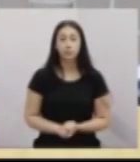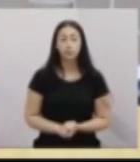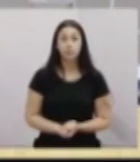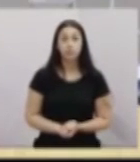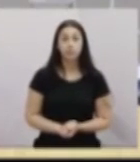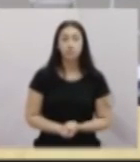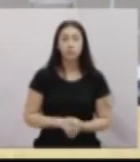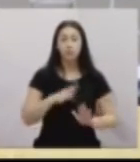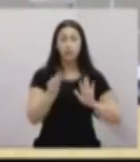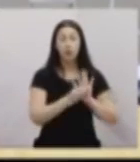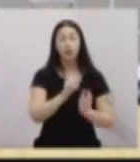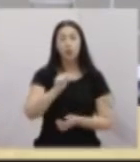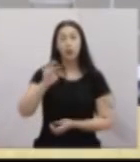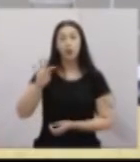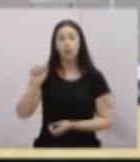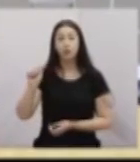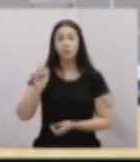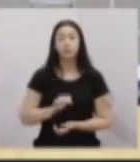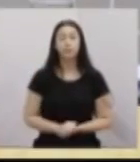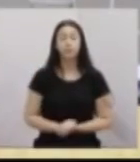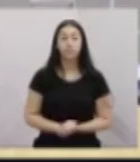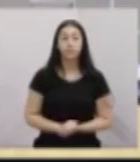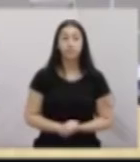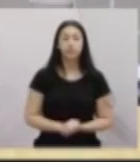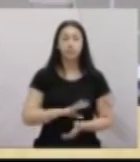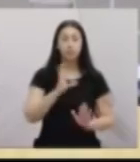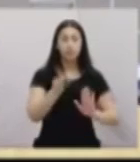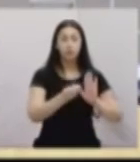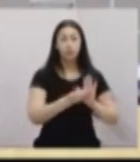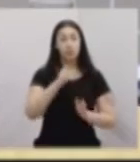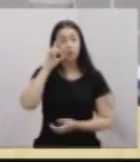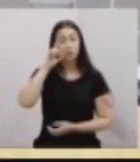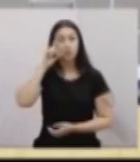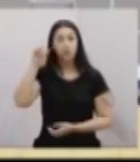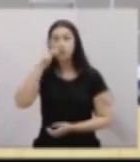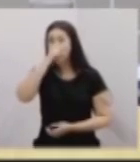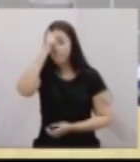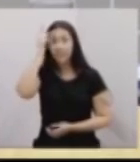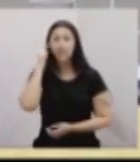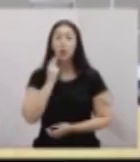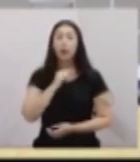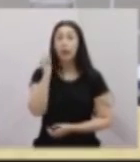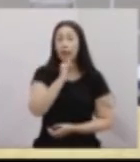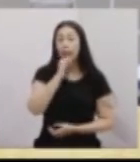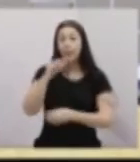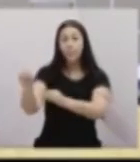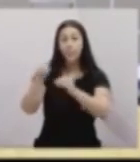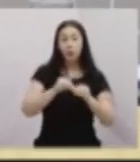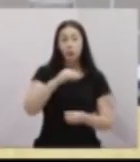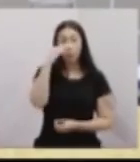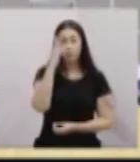seja constatado na ata dos trabalhos dessa sessão o registro do transcurso do Dia do Imigrante Italiano, comemorado em 21 de